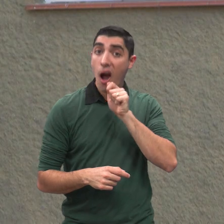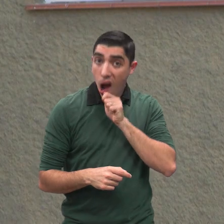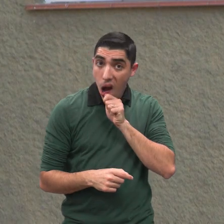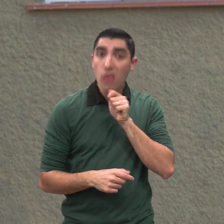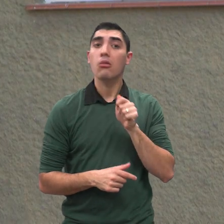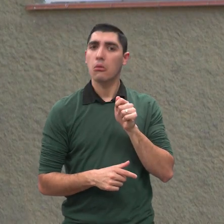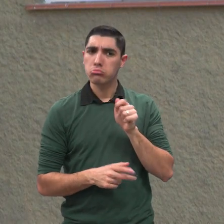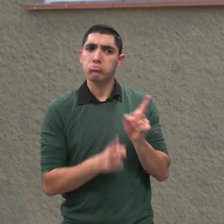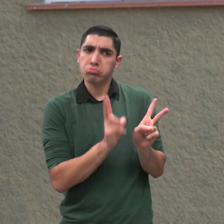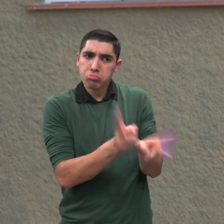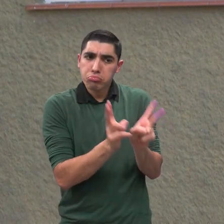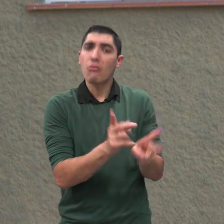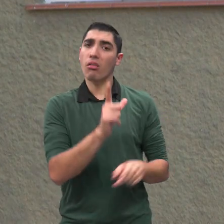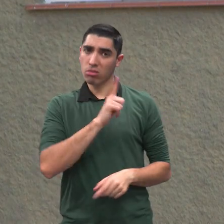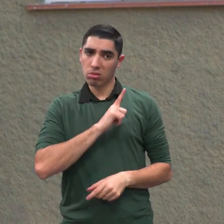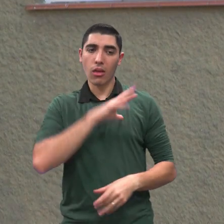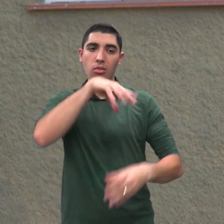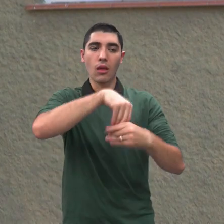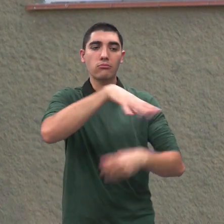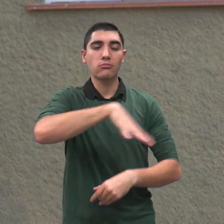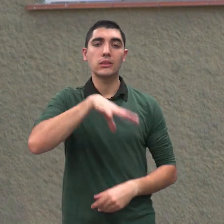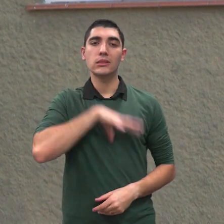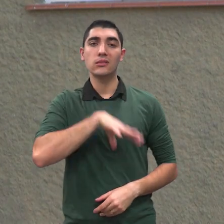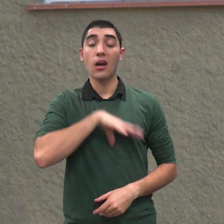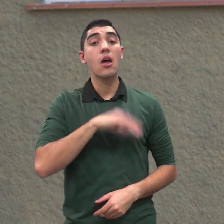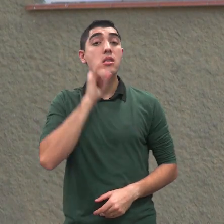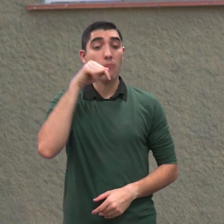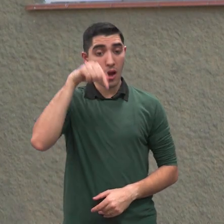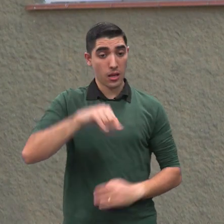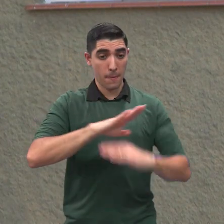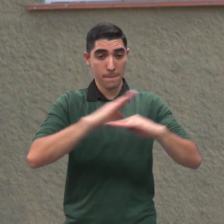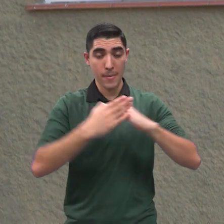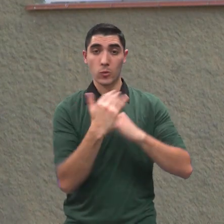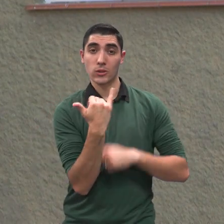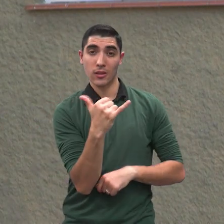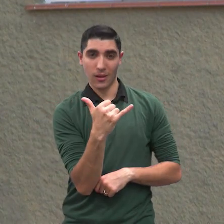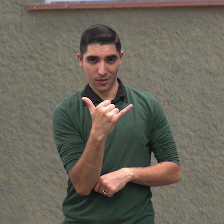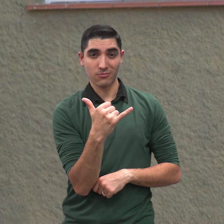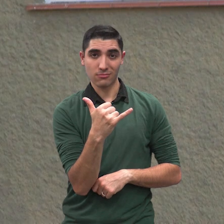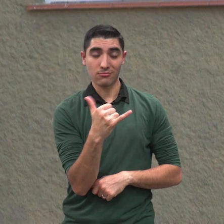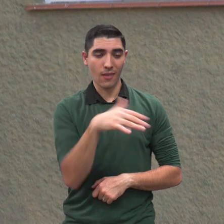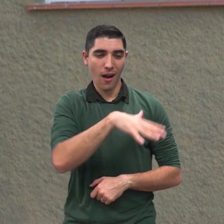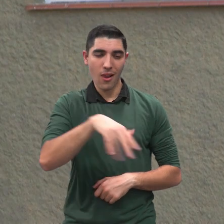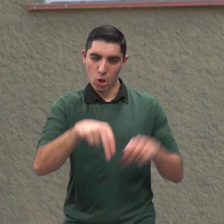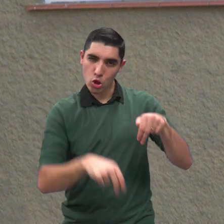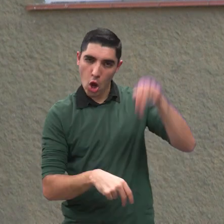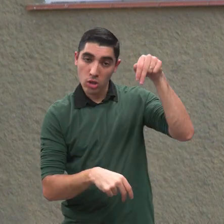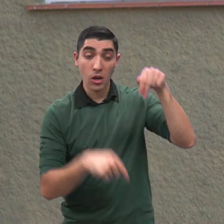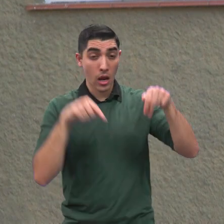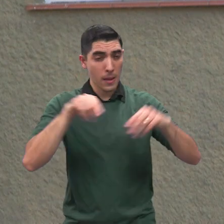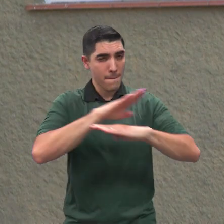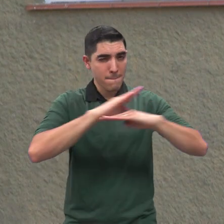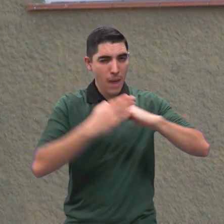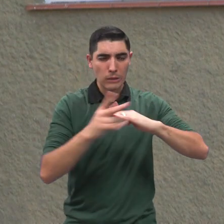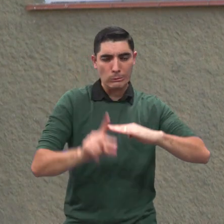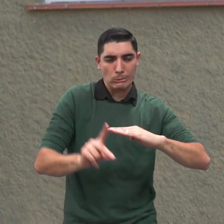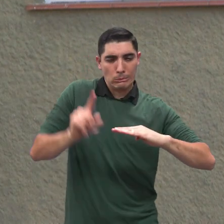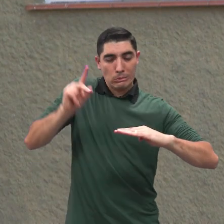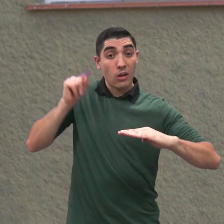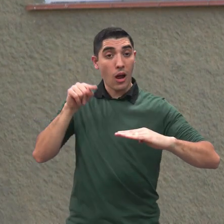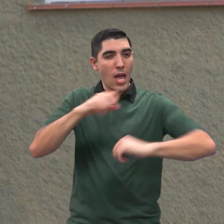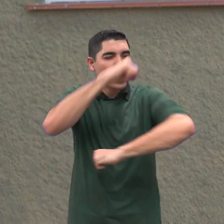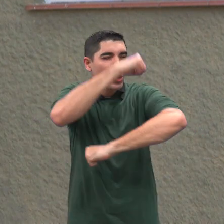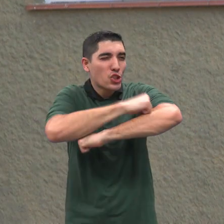que ainda predomina em muitas regiões urbanas. É o caso de Santana, na região norte da cidade. Um bairro muito antigo,